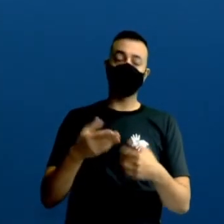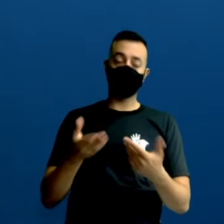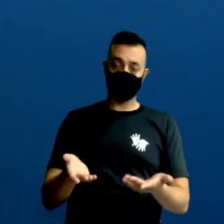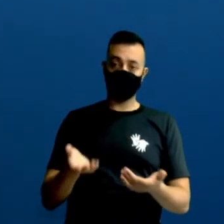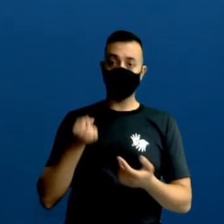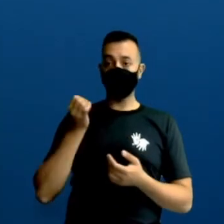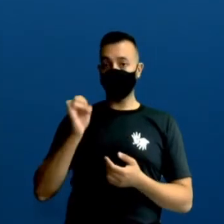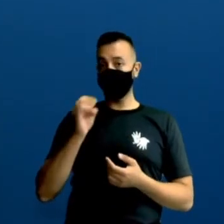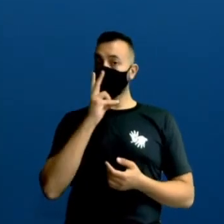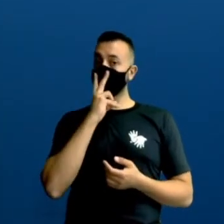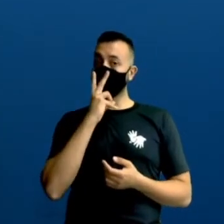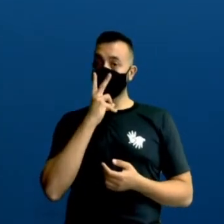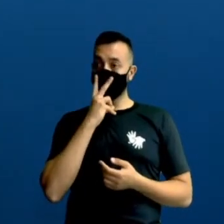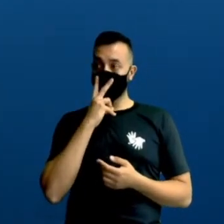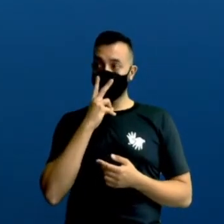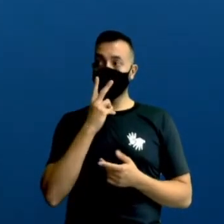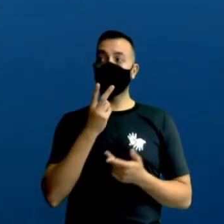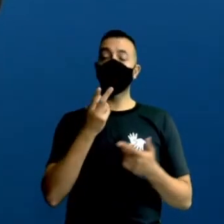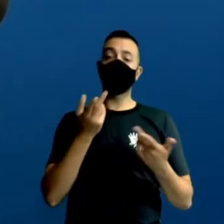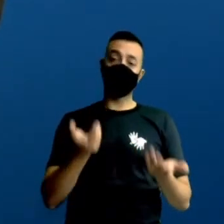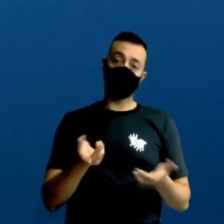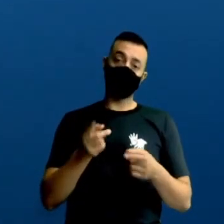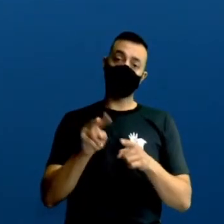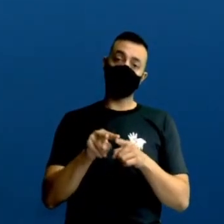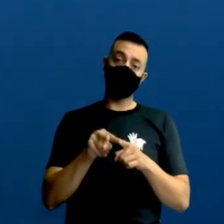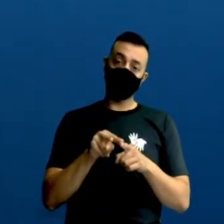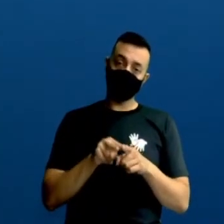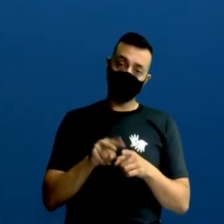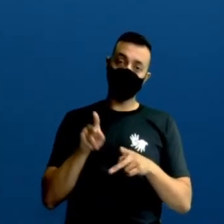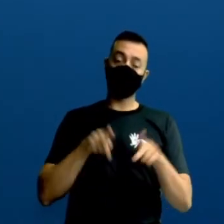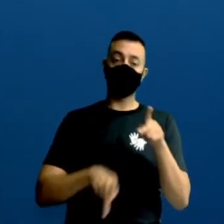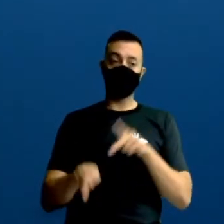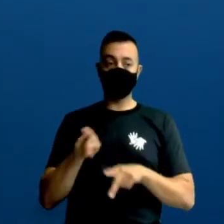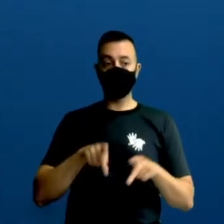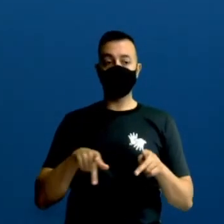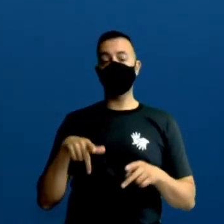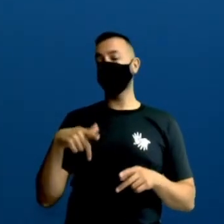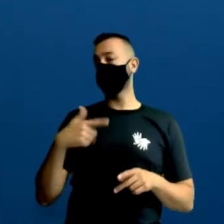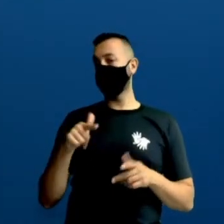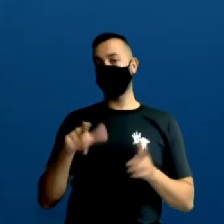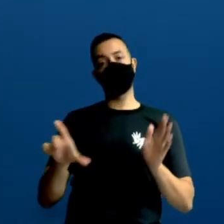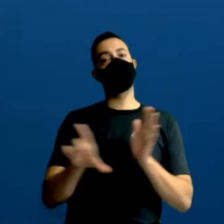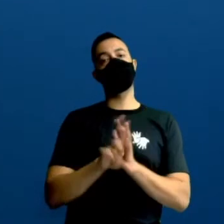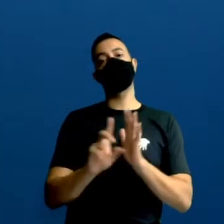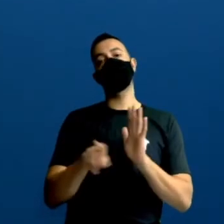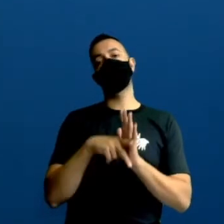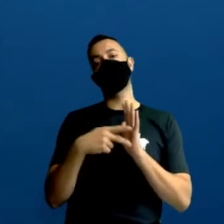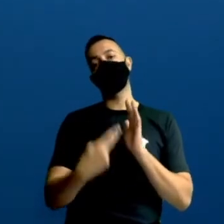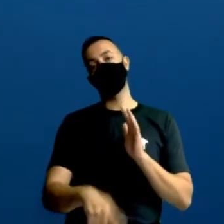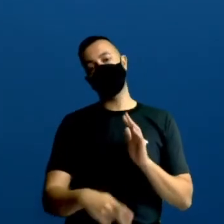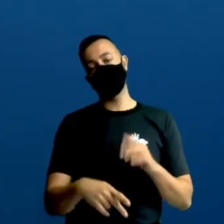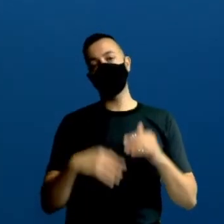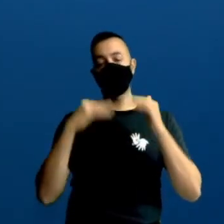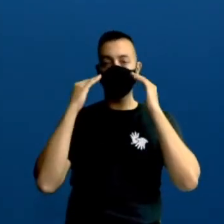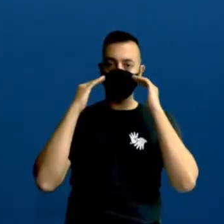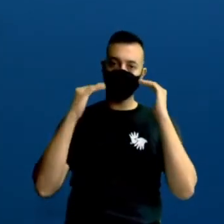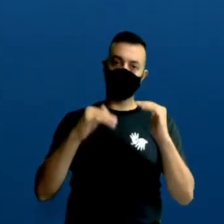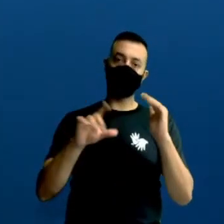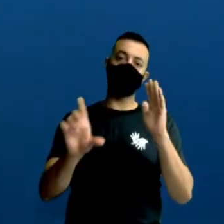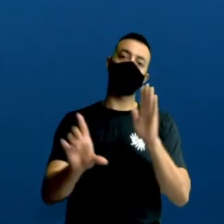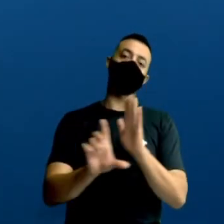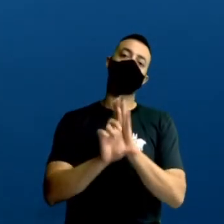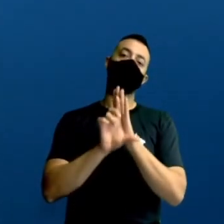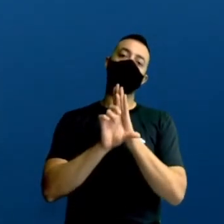olha, se Vitória de Santo Antão ainda fosse uma vila, um povoado, ela não teria leis próprias, ela iria obedecer às